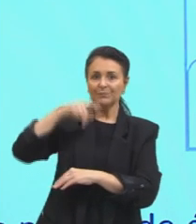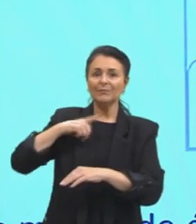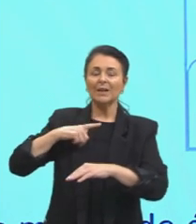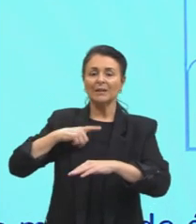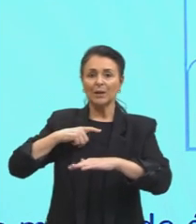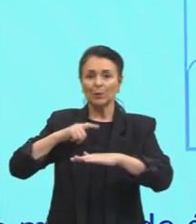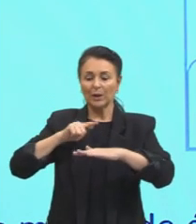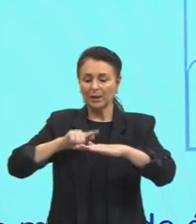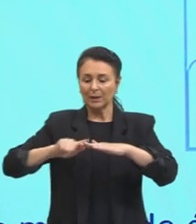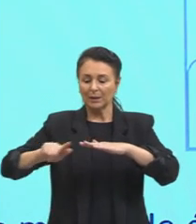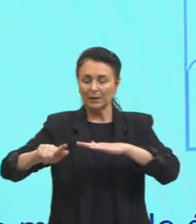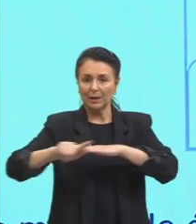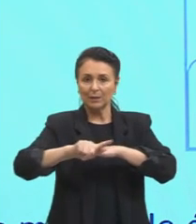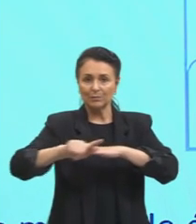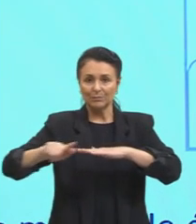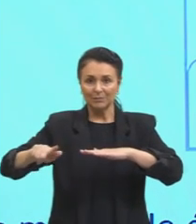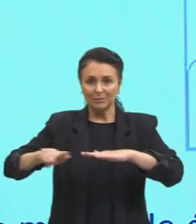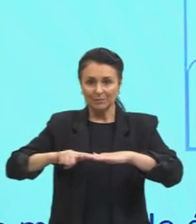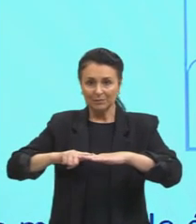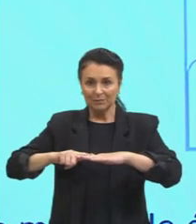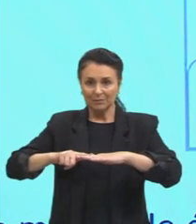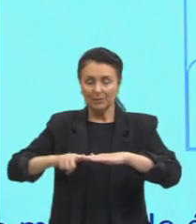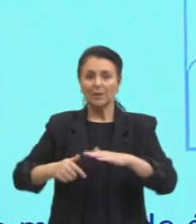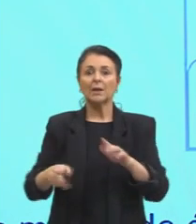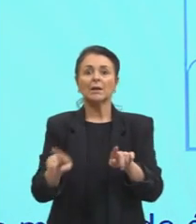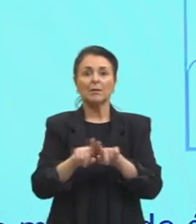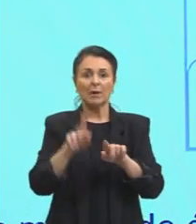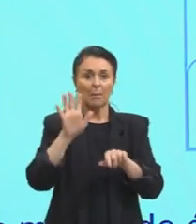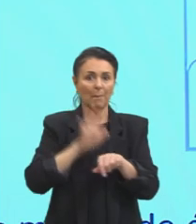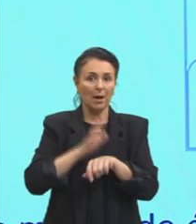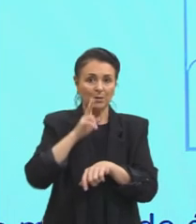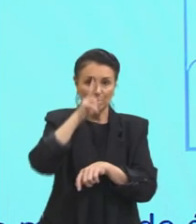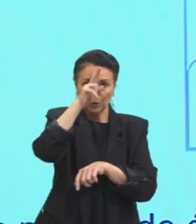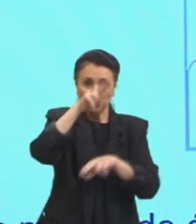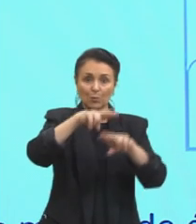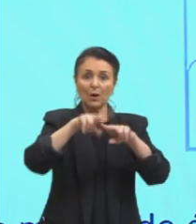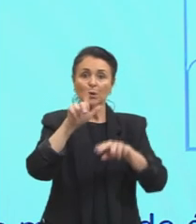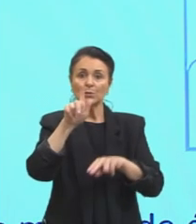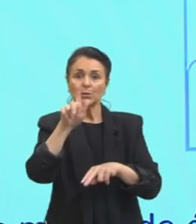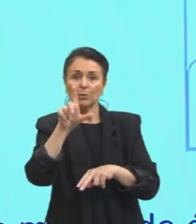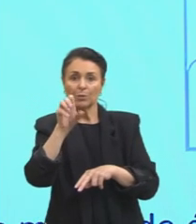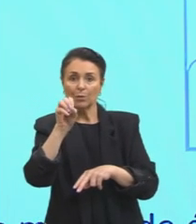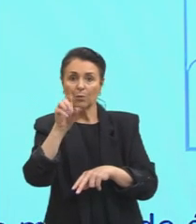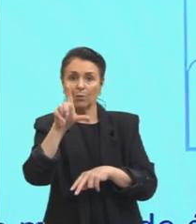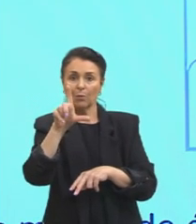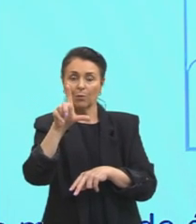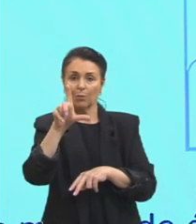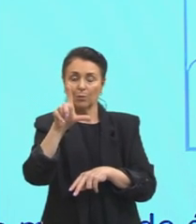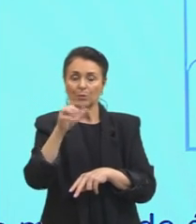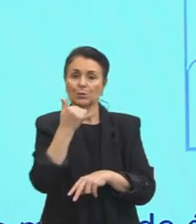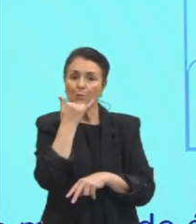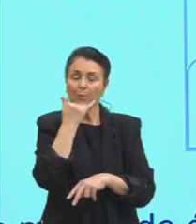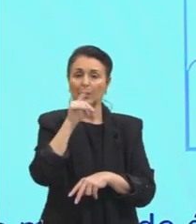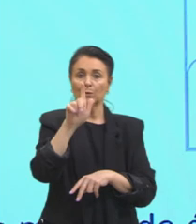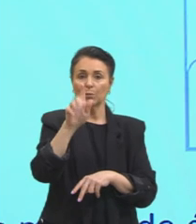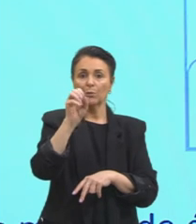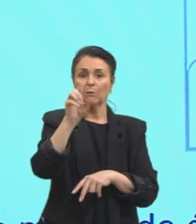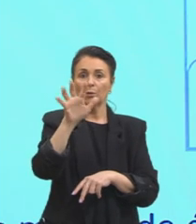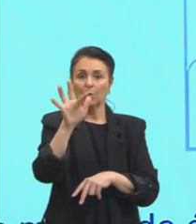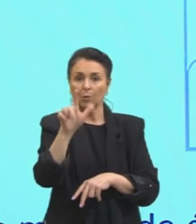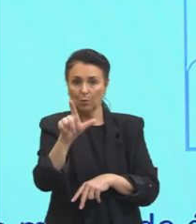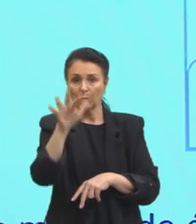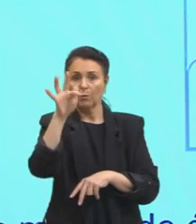guianas E aí ela intensificada por essa do Golfo tá gurizada então aqui é uma região mais não tão